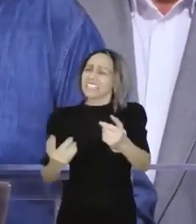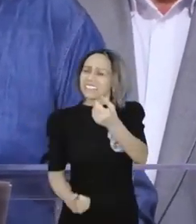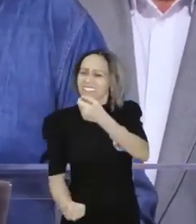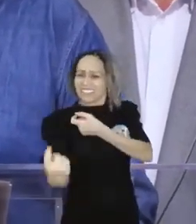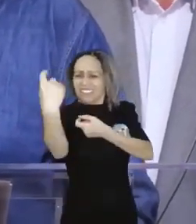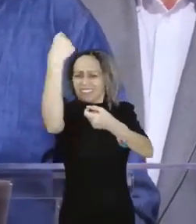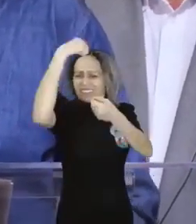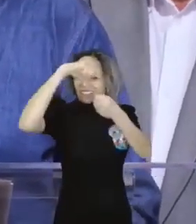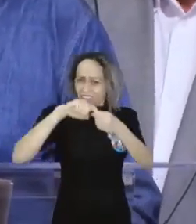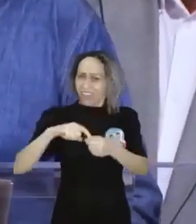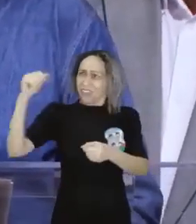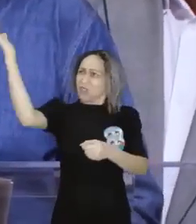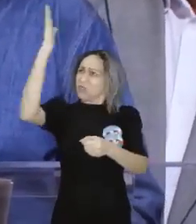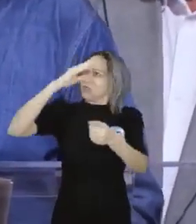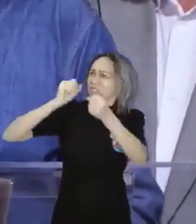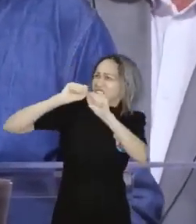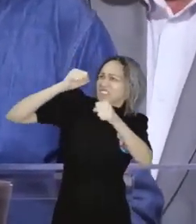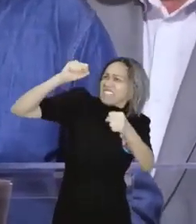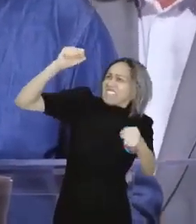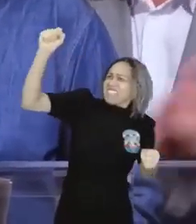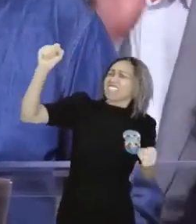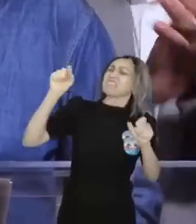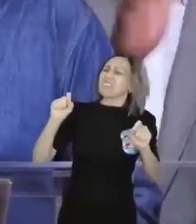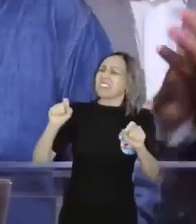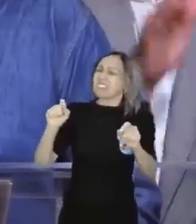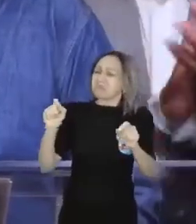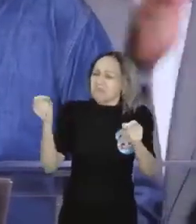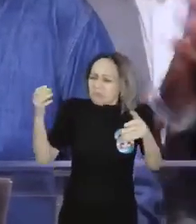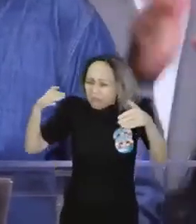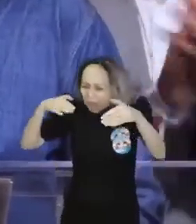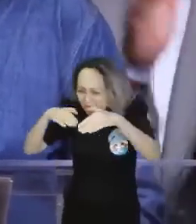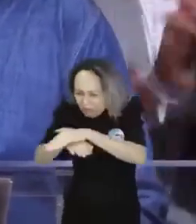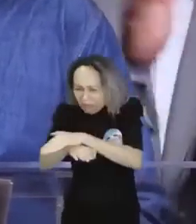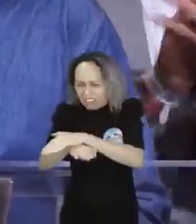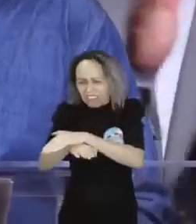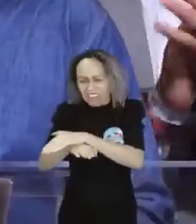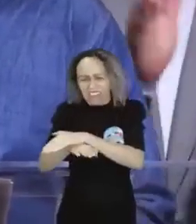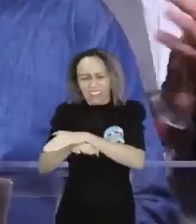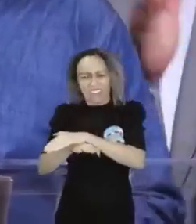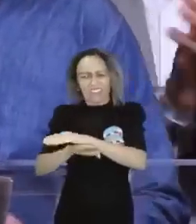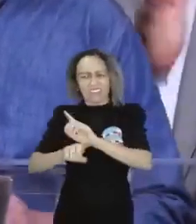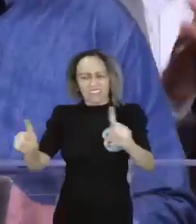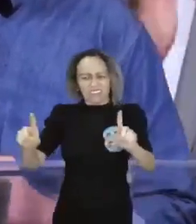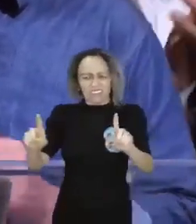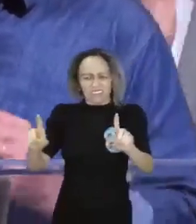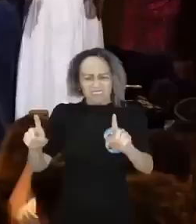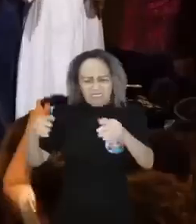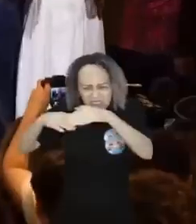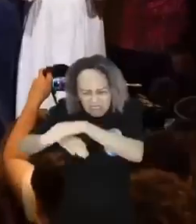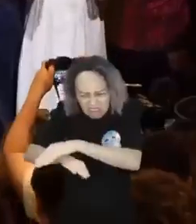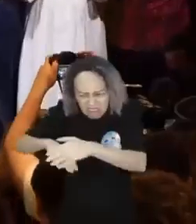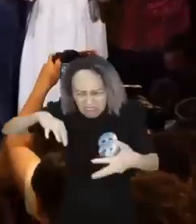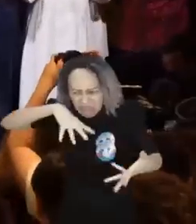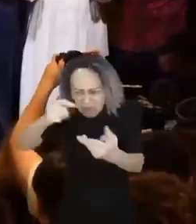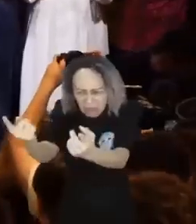grande demais para ser relegado a esse triste papel de pária no mundo.